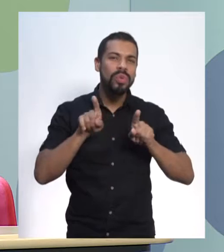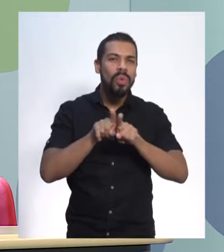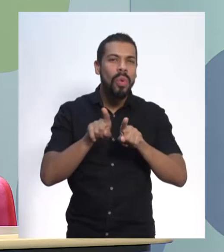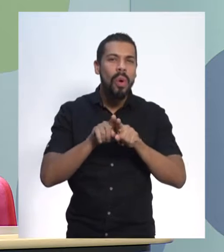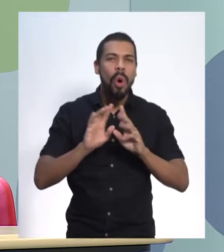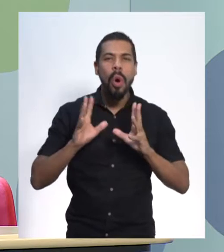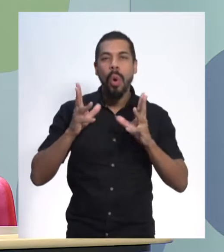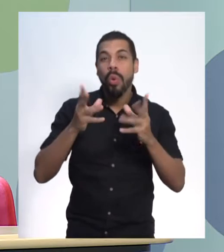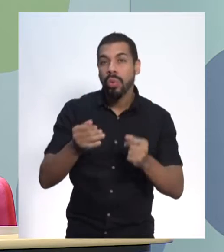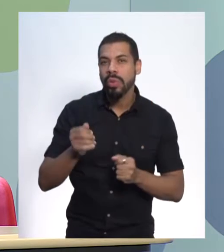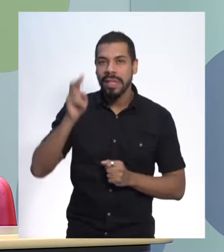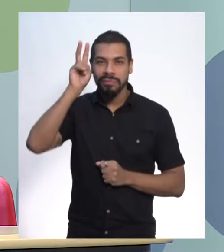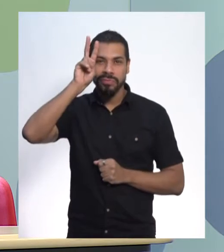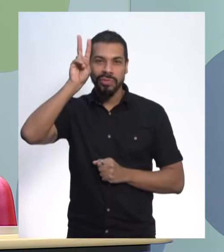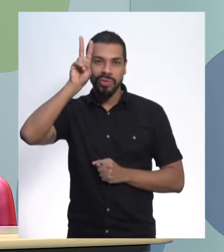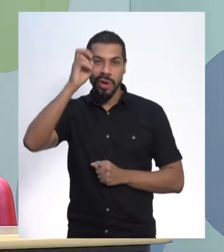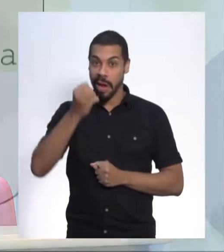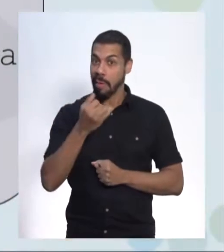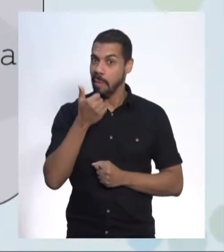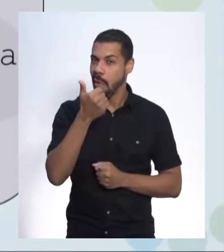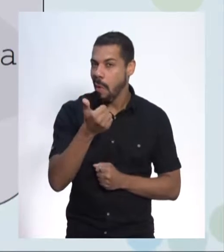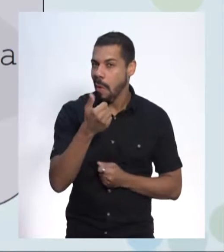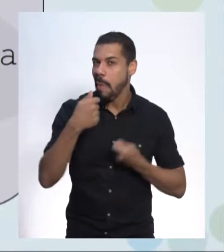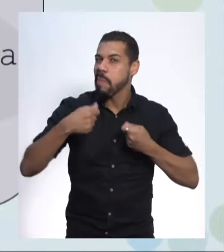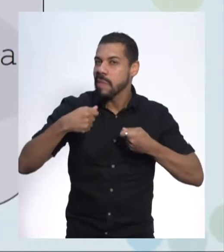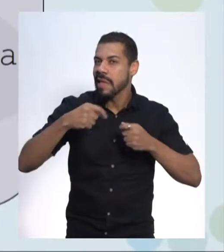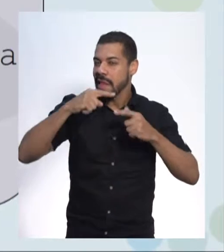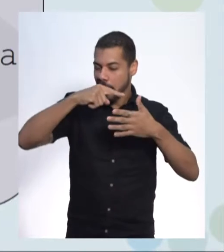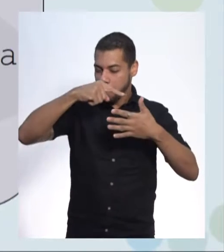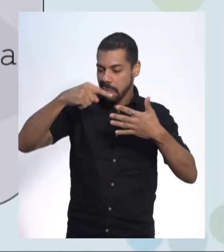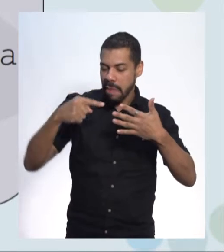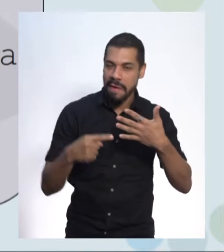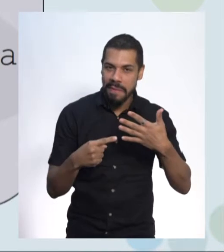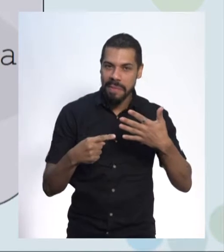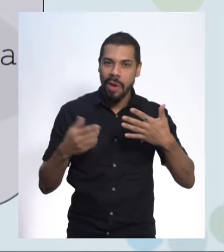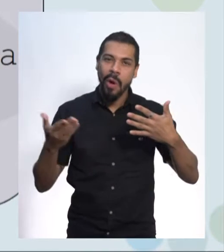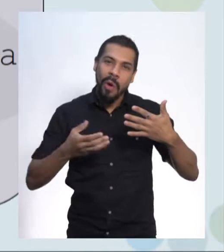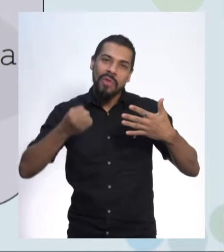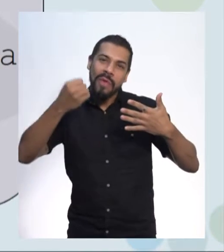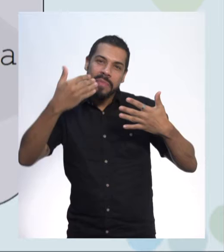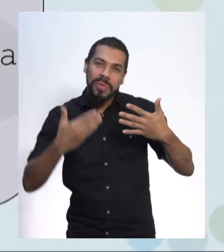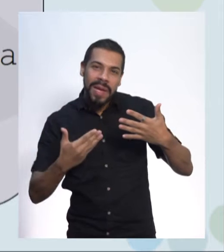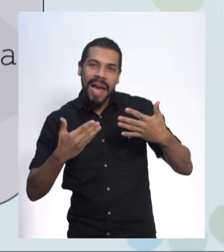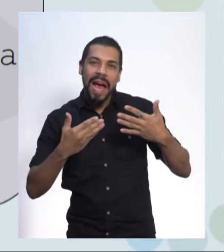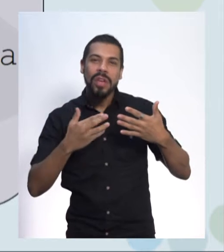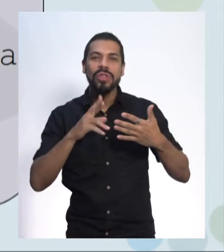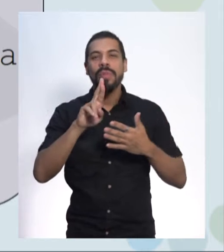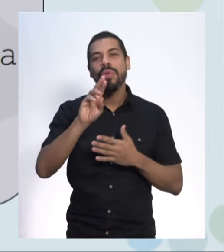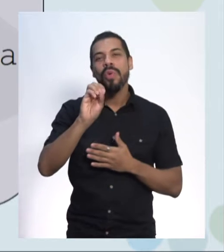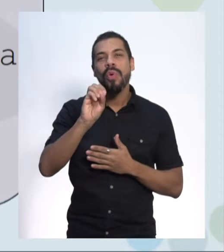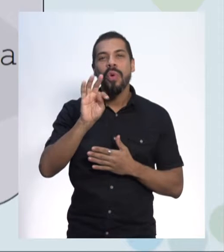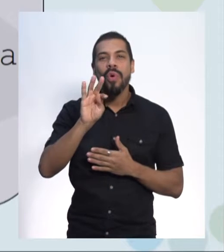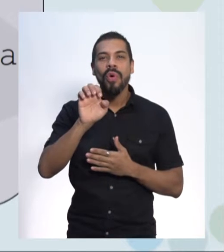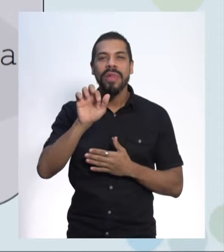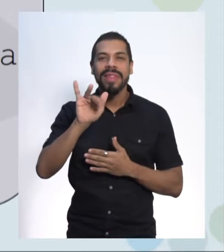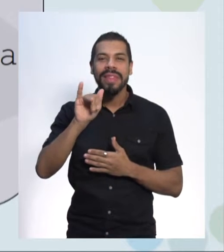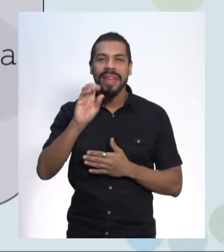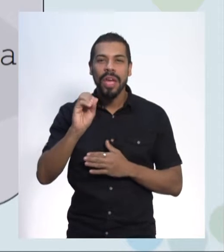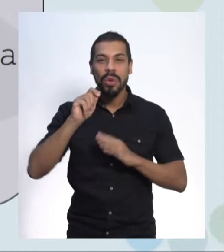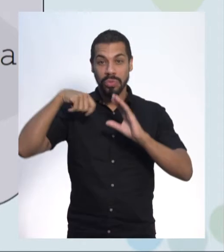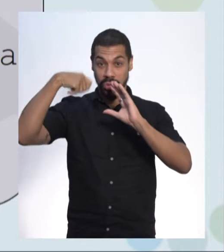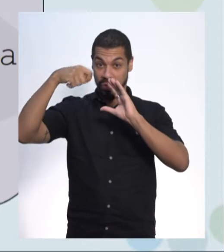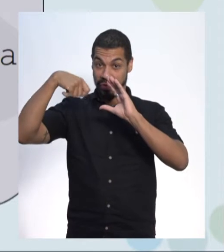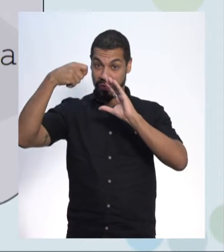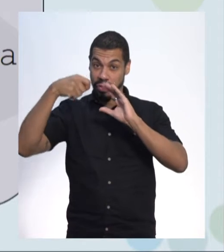assim. Toda boa história, ela tem que ter alguns elementos, né? A gente vai falar um pouquinho sobre o roteiro de vídeo